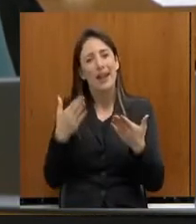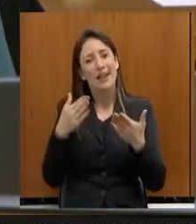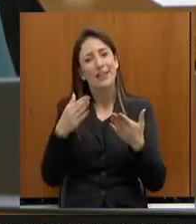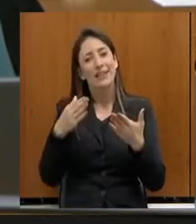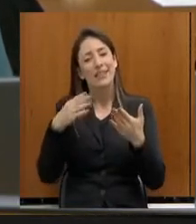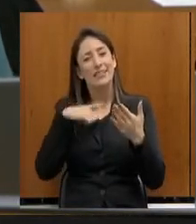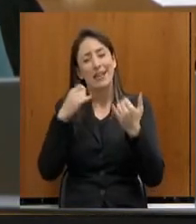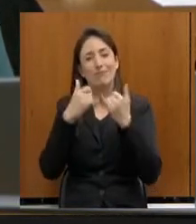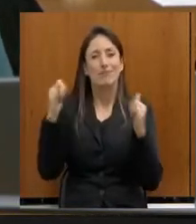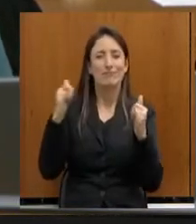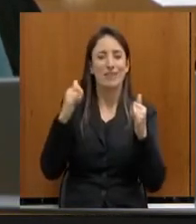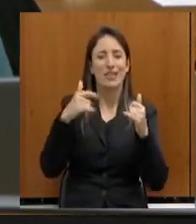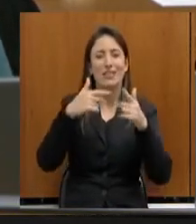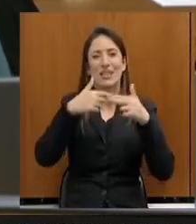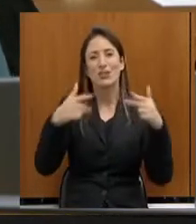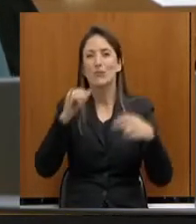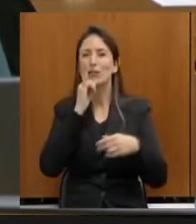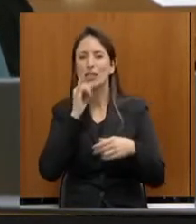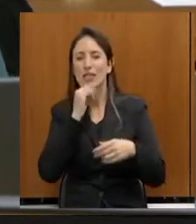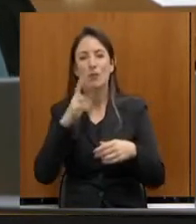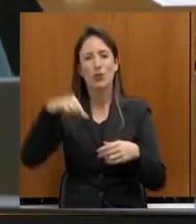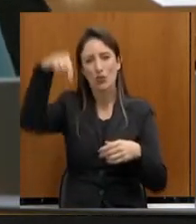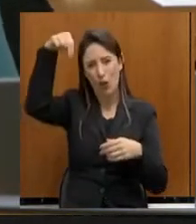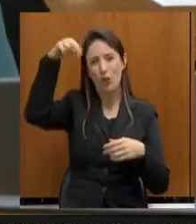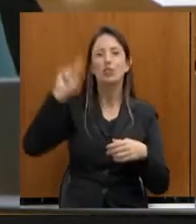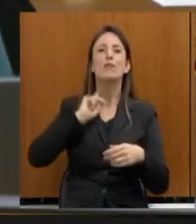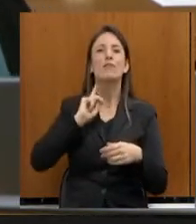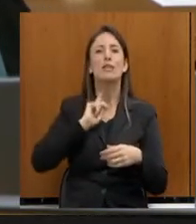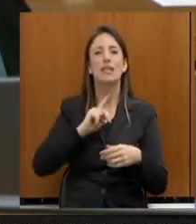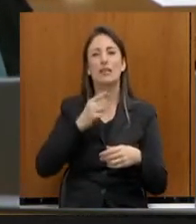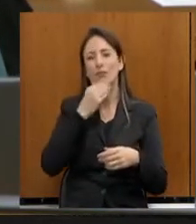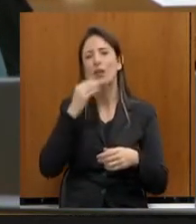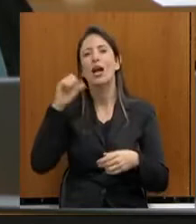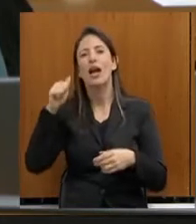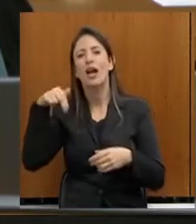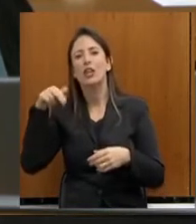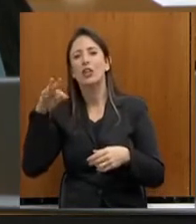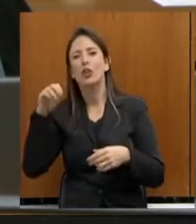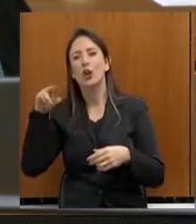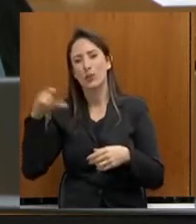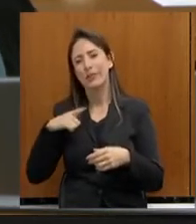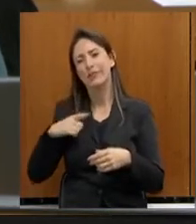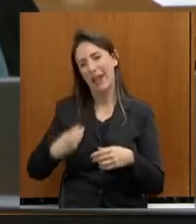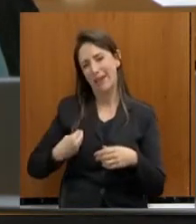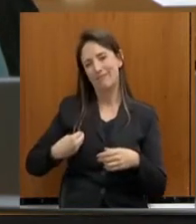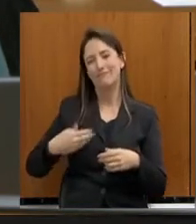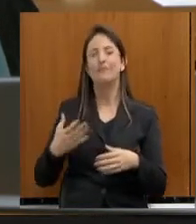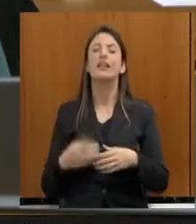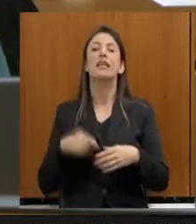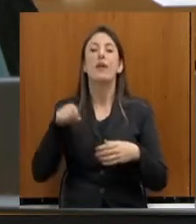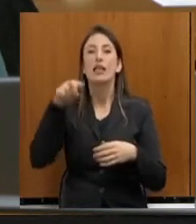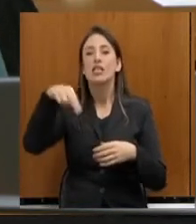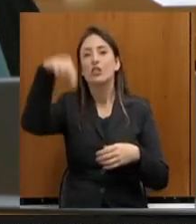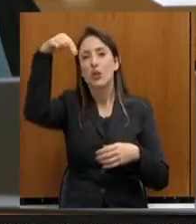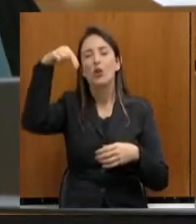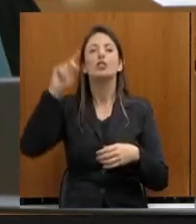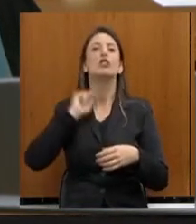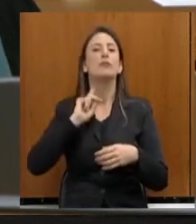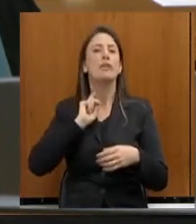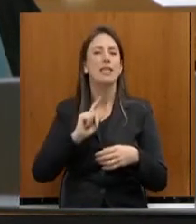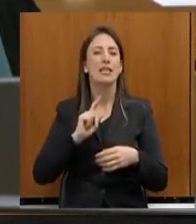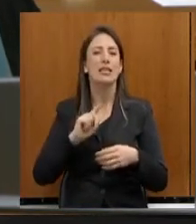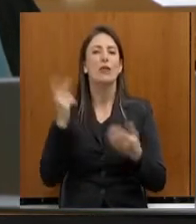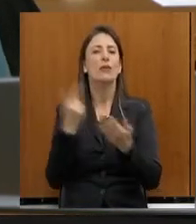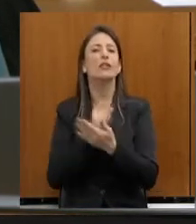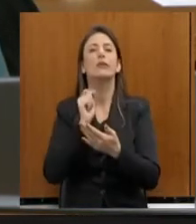por exemplo norte de Minas né o Antônio malária está aqui é uma região onde e obrigada pelo mapa do